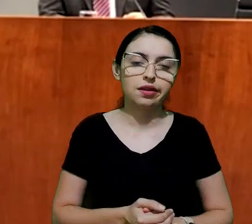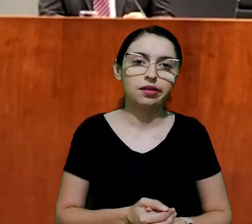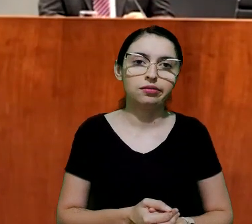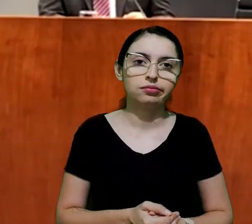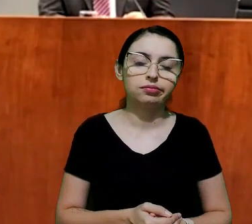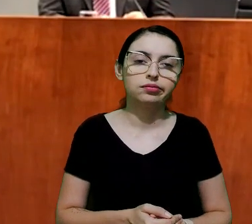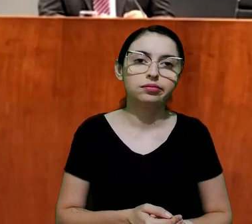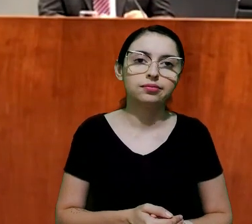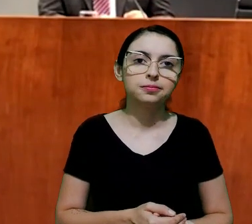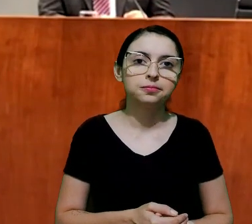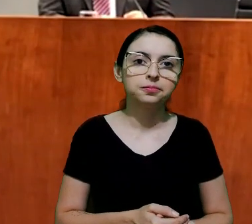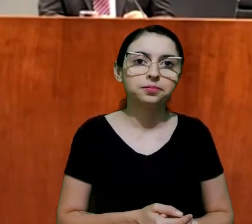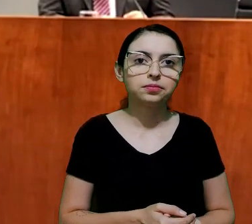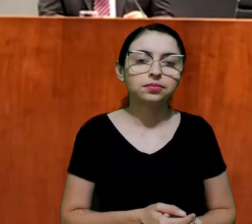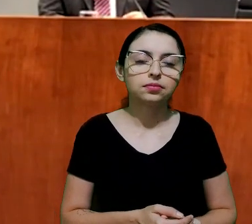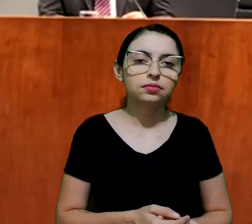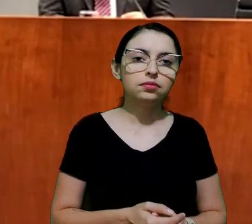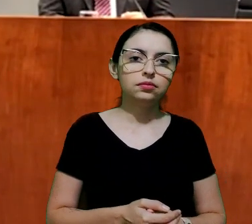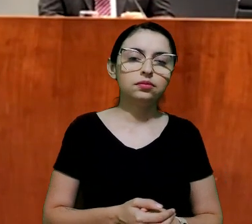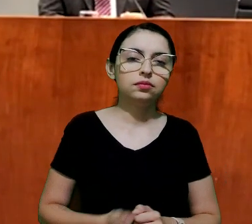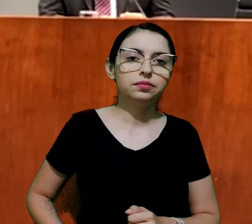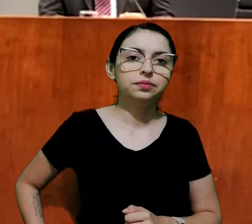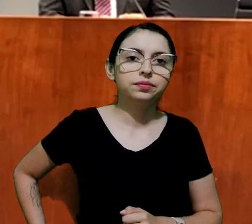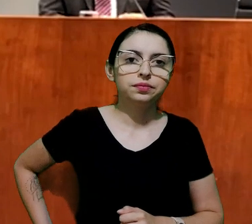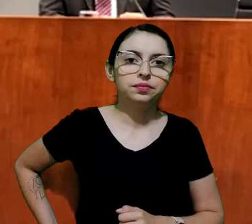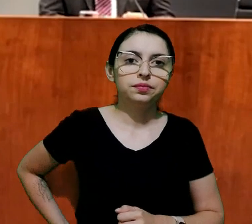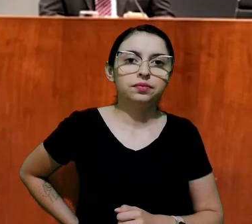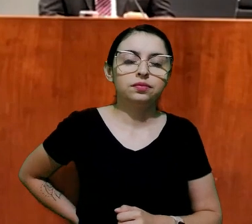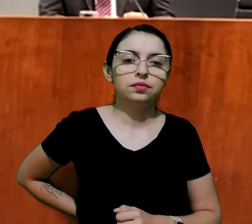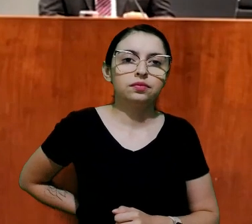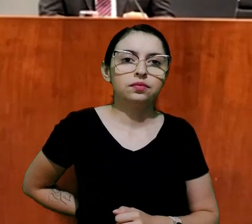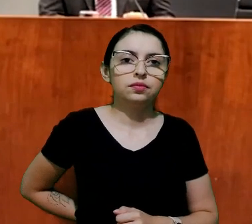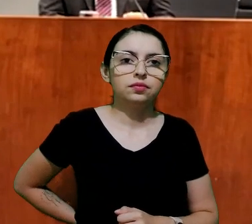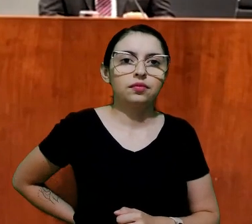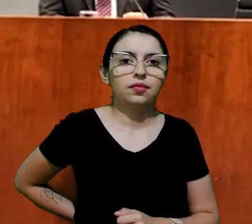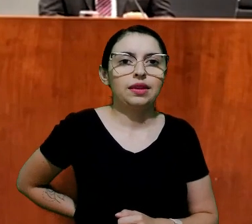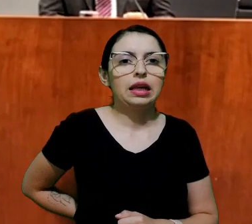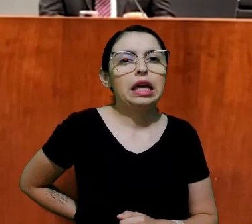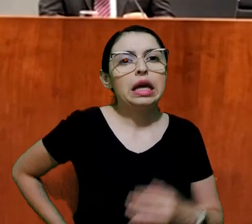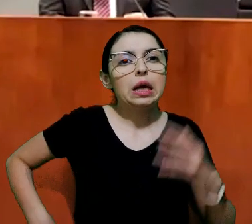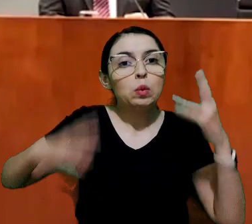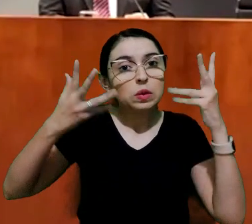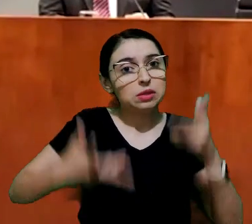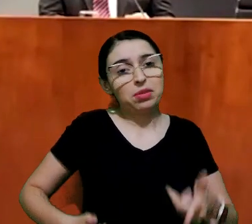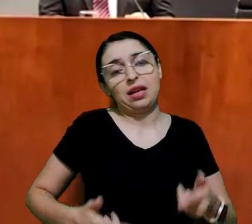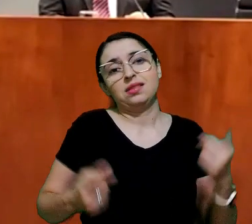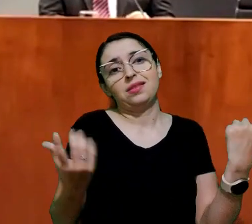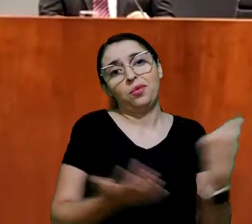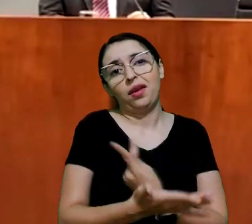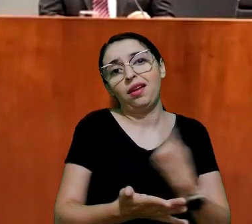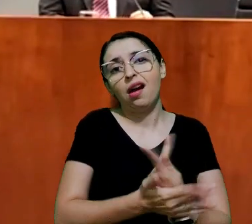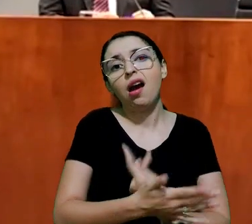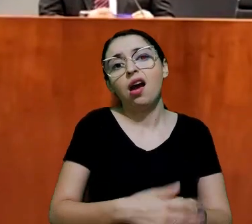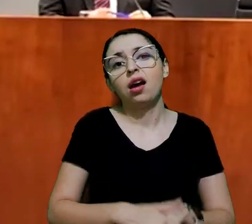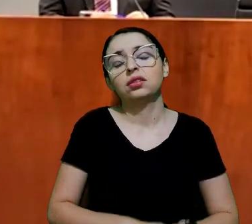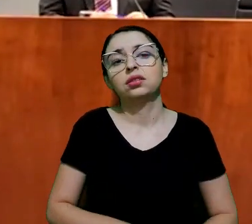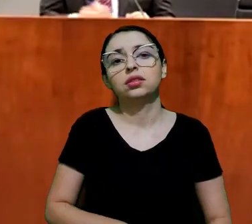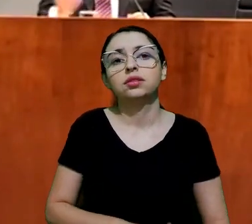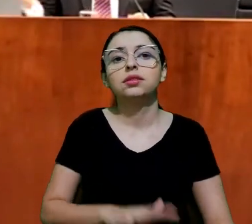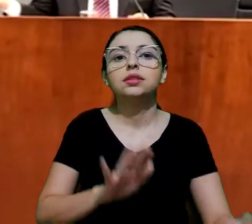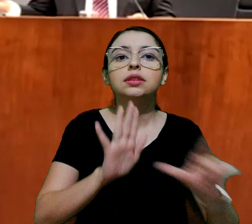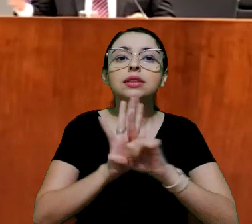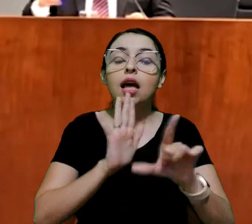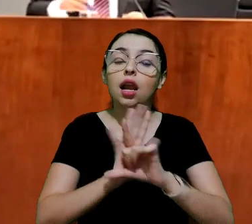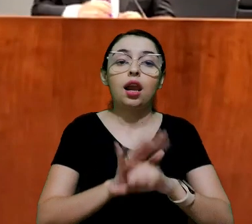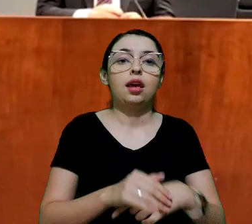tempo. Né? É um artifício que não guarda conformidade com as disposições legais.